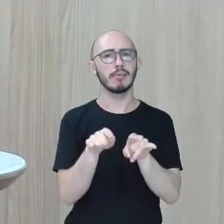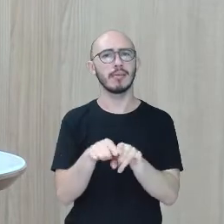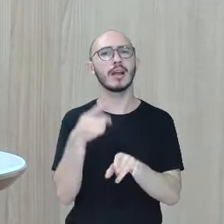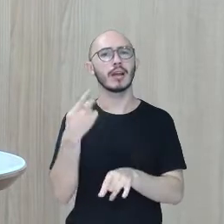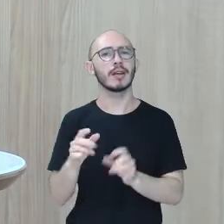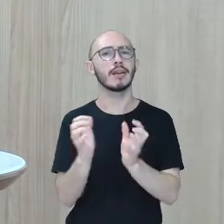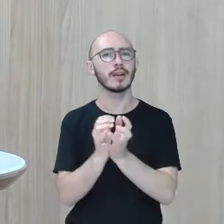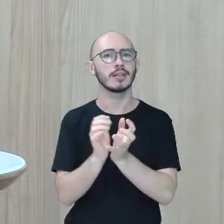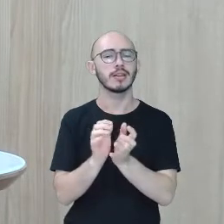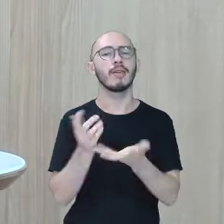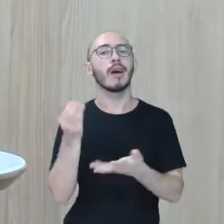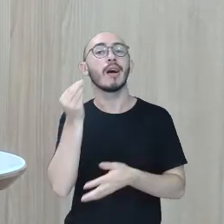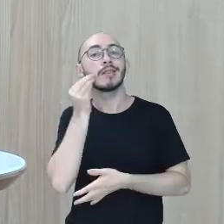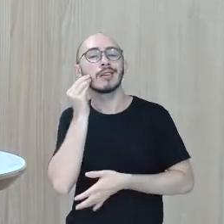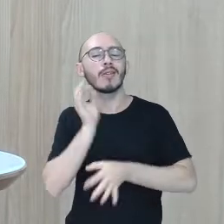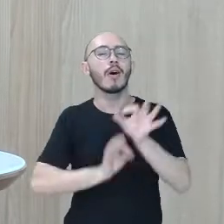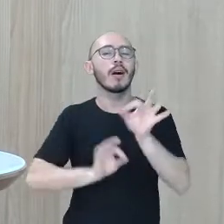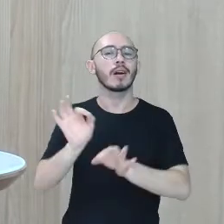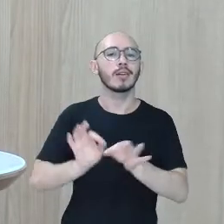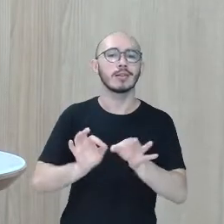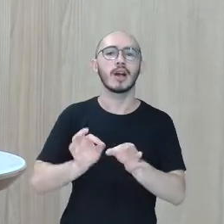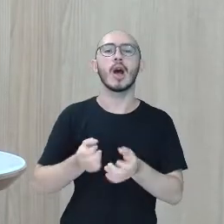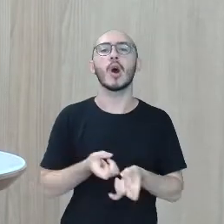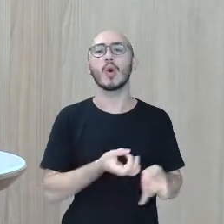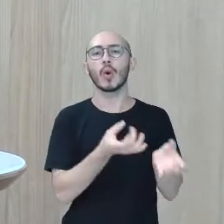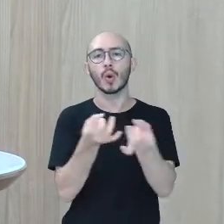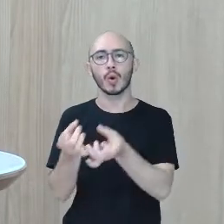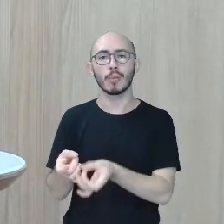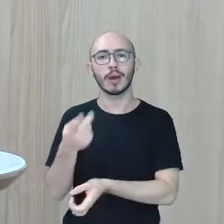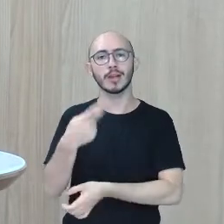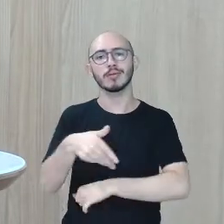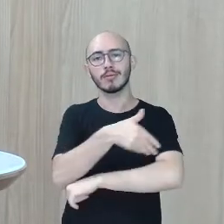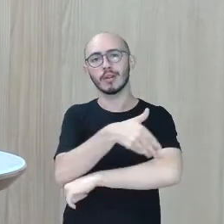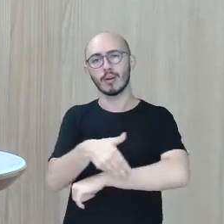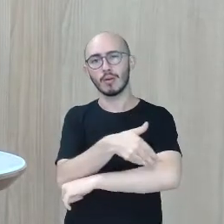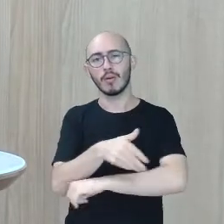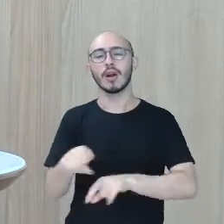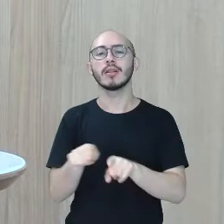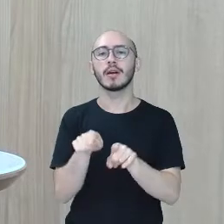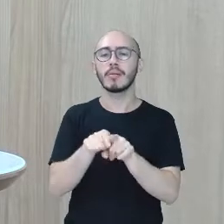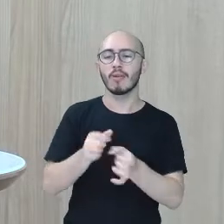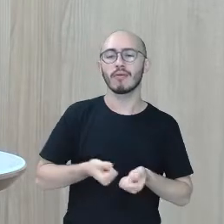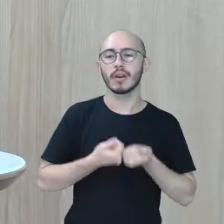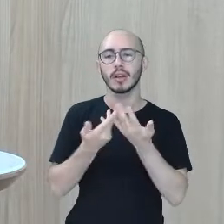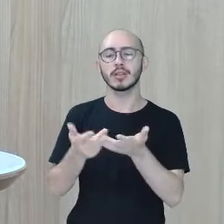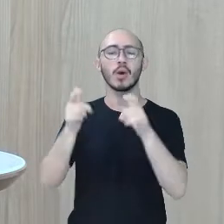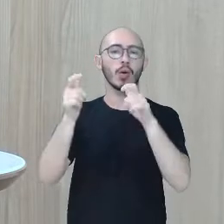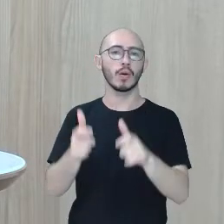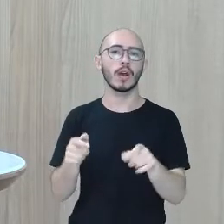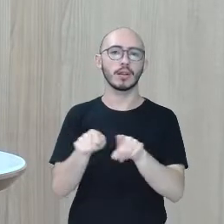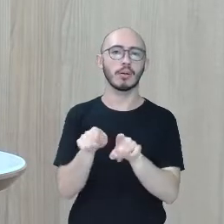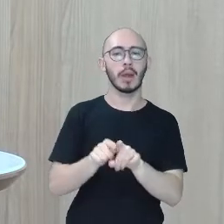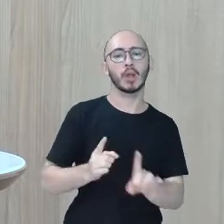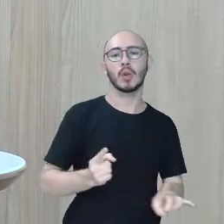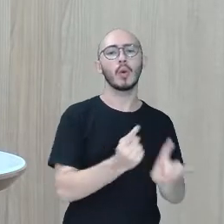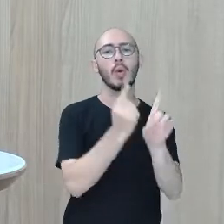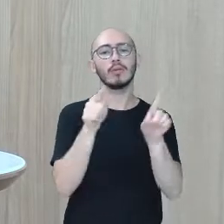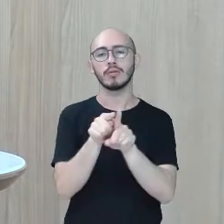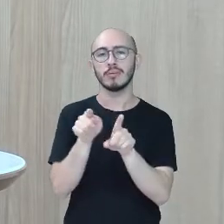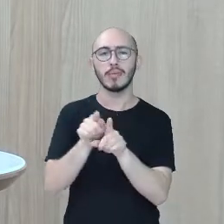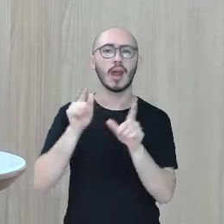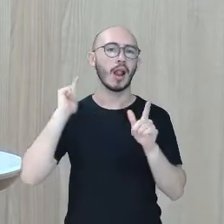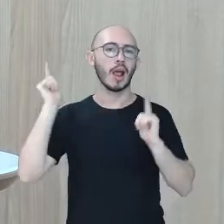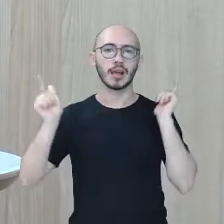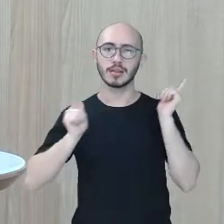tentativa de organizar o comércio ambulante, o comércio de rua, e também oferecer às pessoas um espaço, né, de encontro, um espaço de lazer, que é